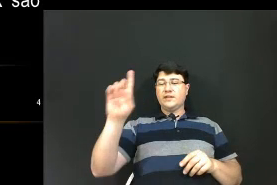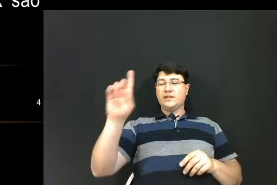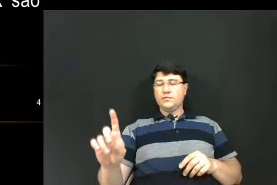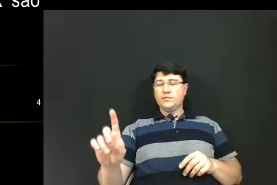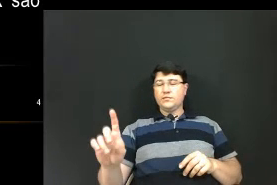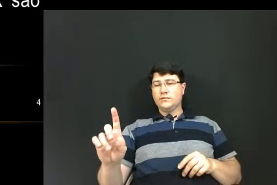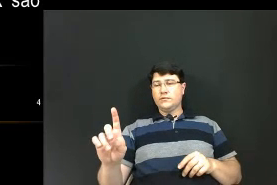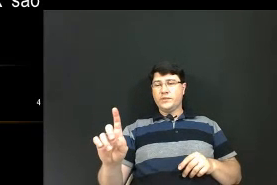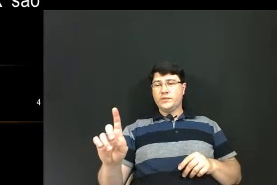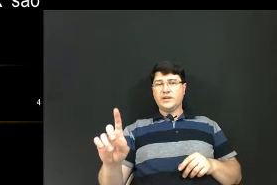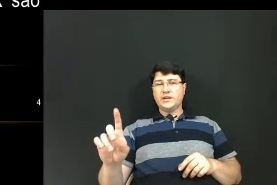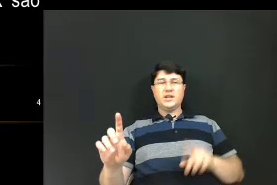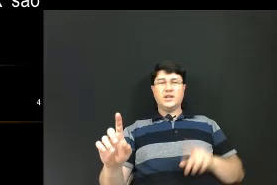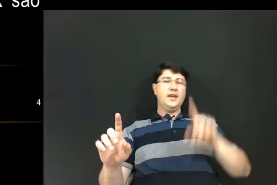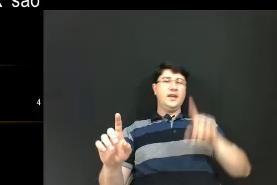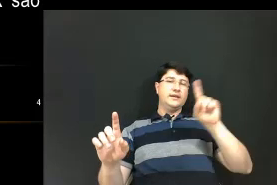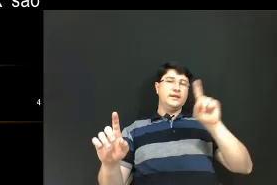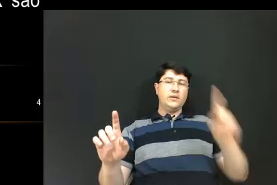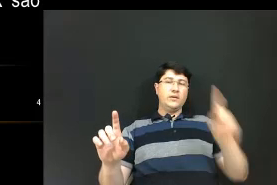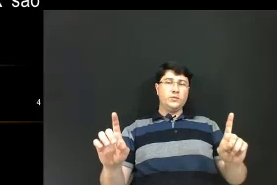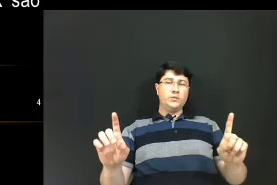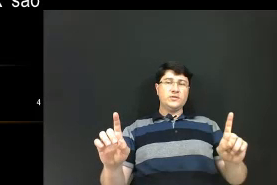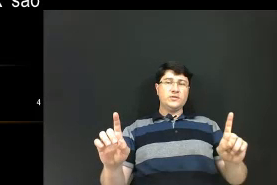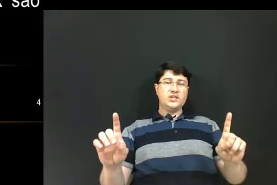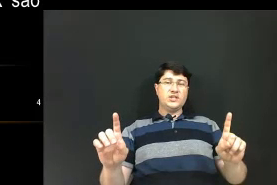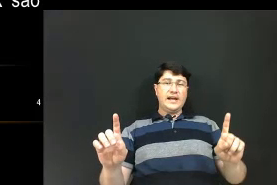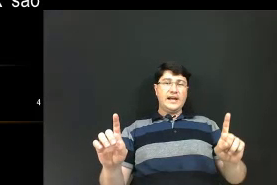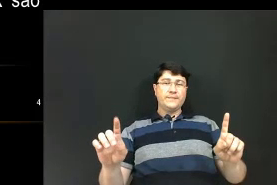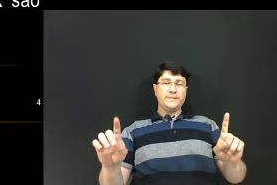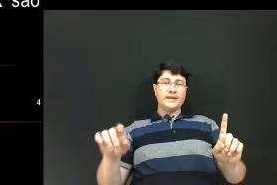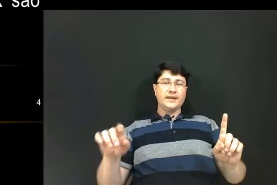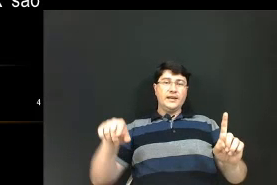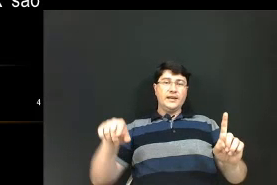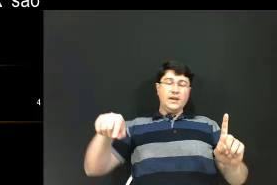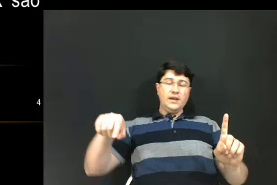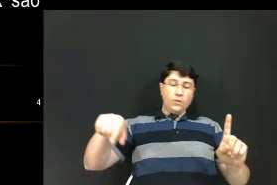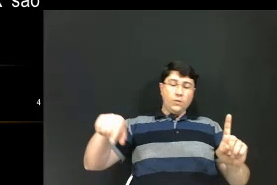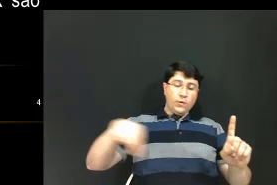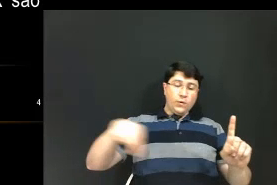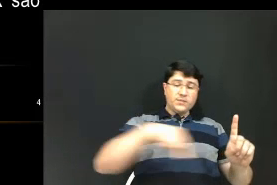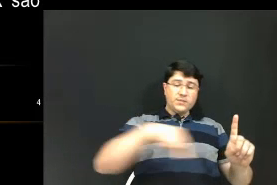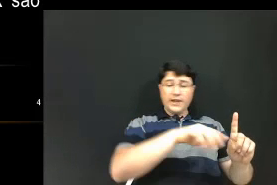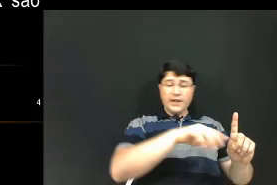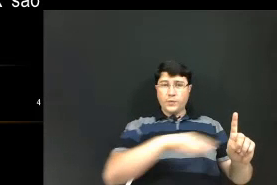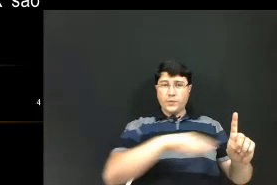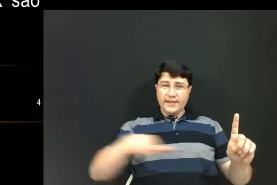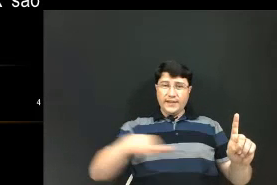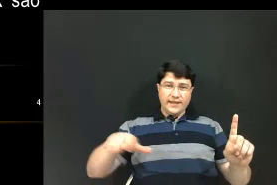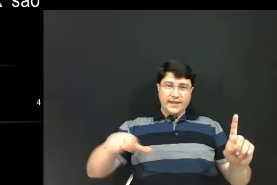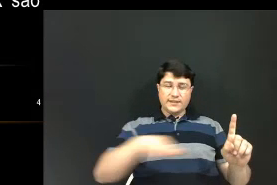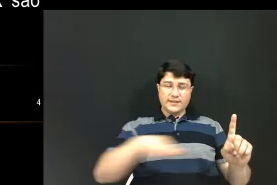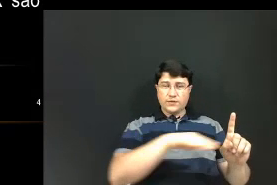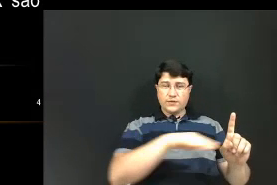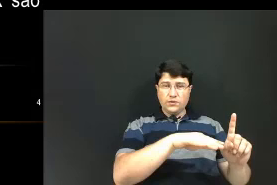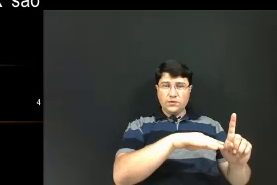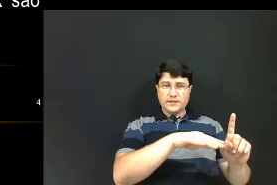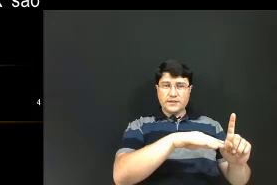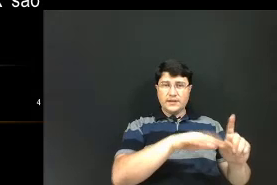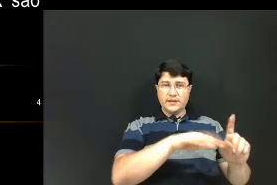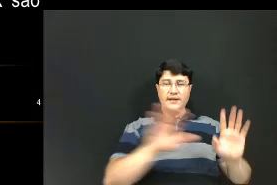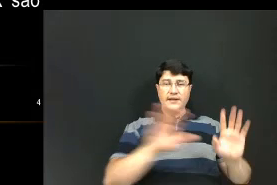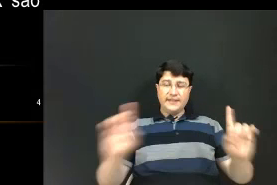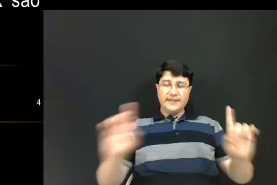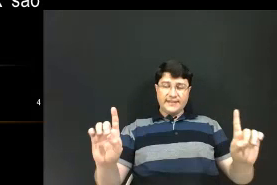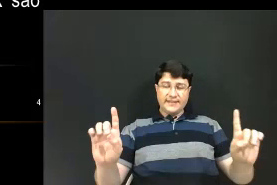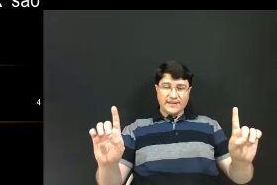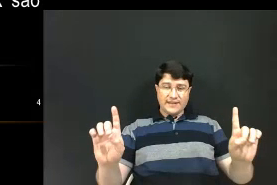quer dizer que eu tenho um personagem aqui, tem outro personagem lá. E o espaço entre essas